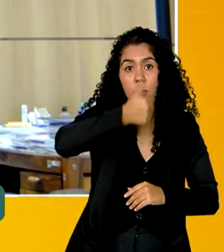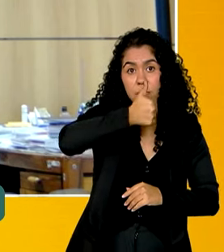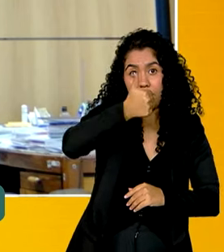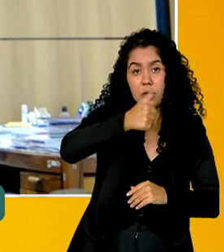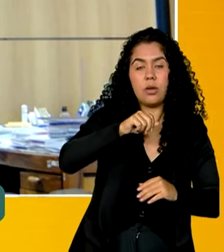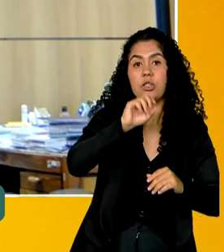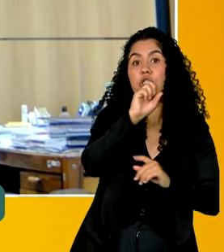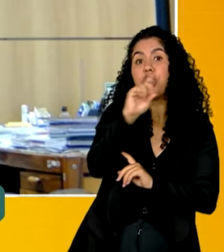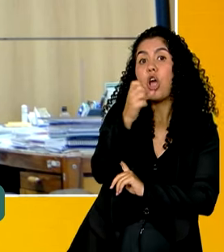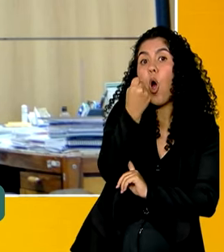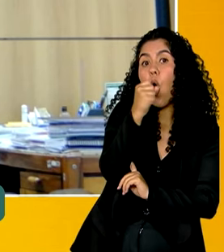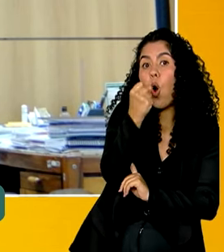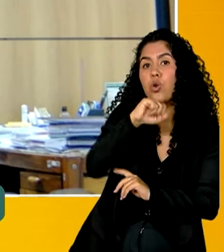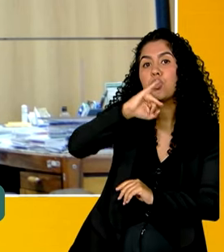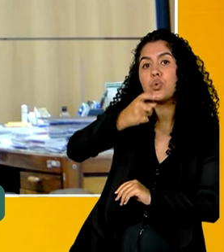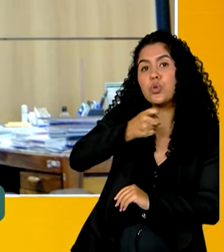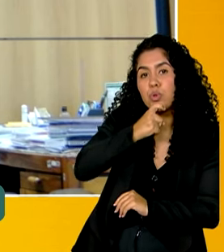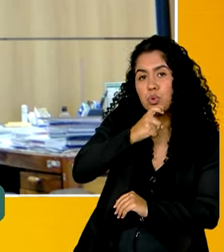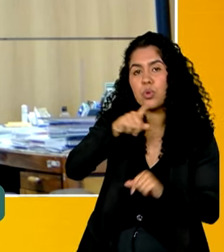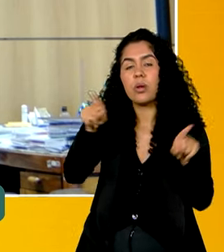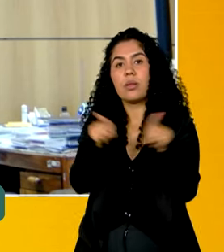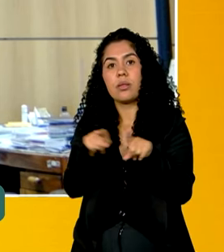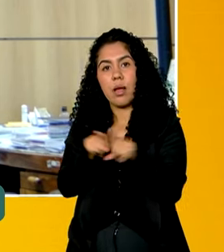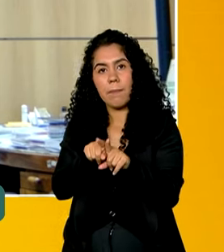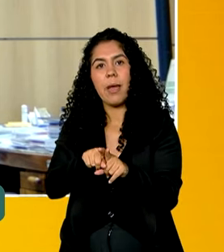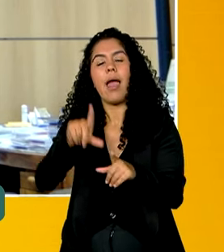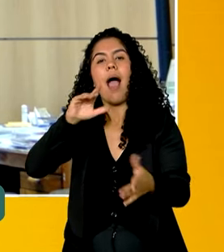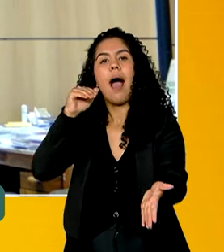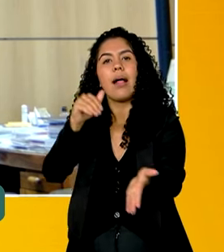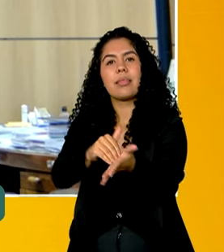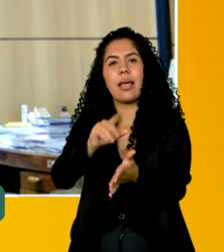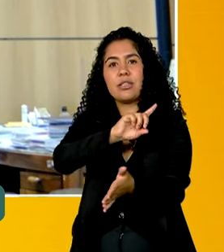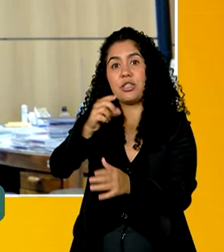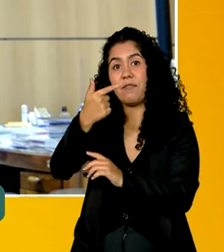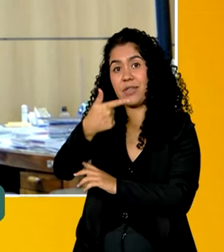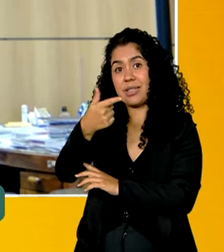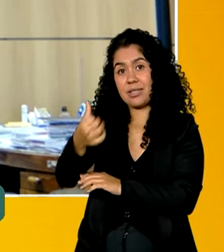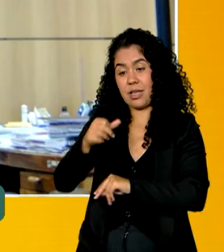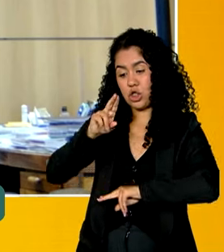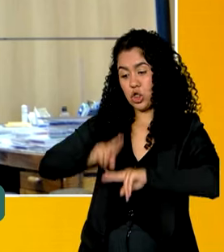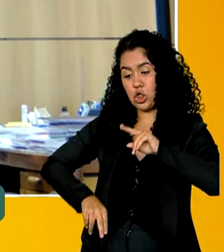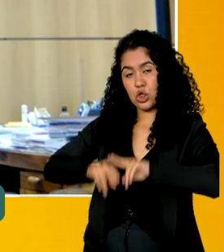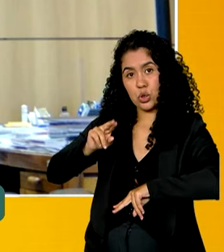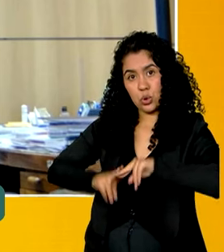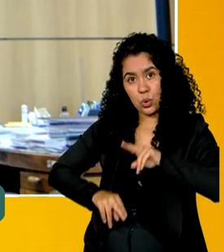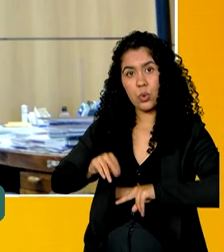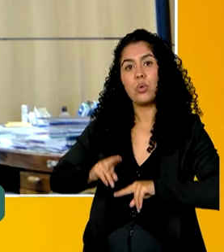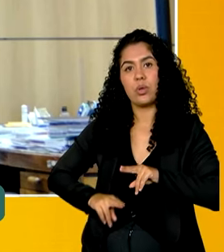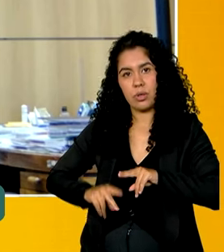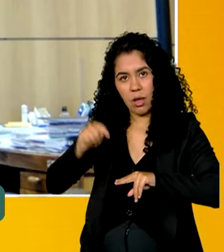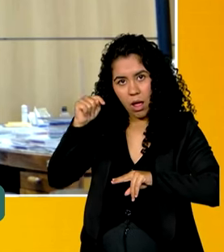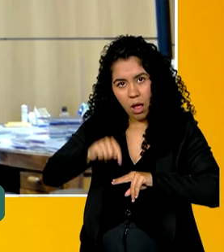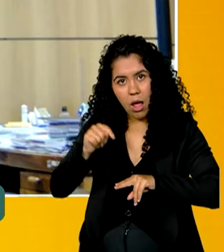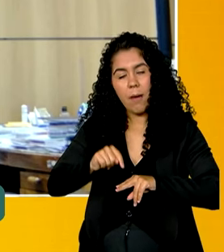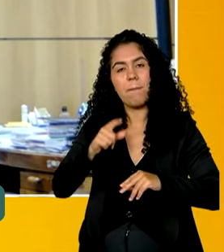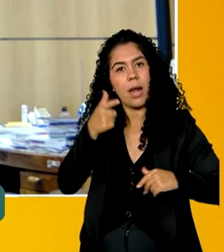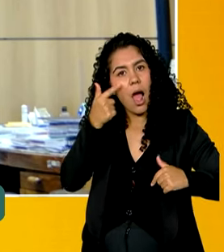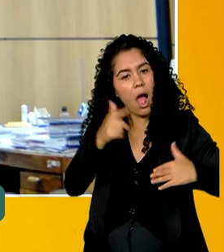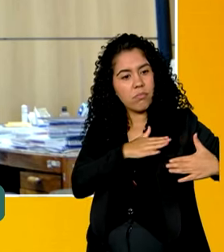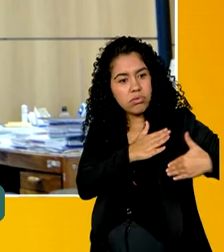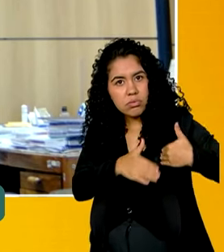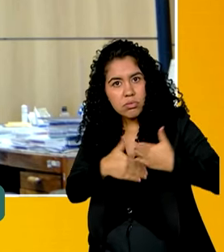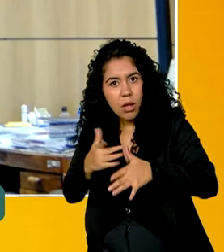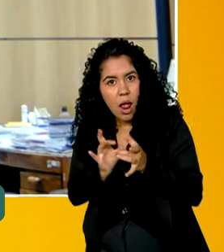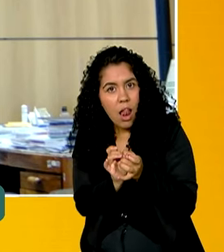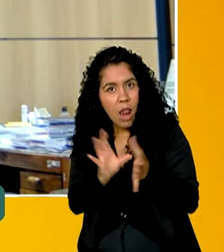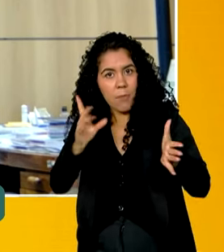com um período de adesão das empresas até 26 de junho. Então, as empresas têm até de 26 de junho para poder processar o pagamento